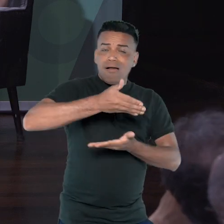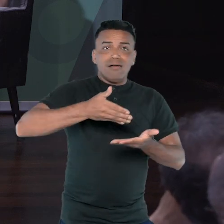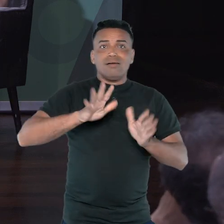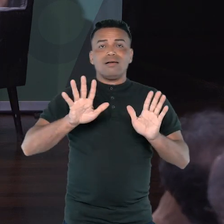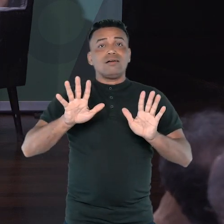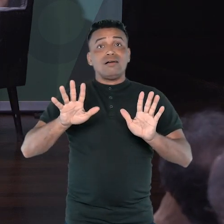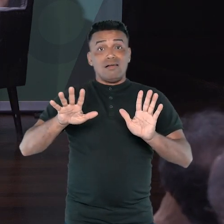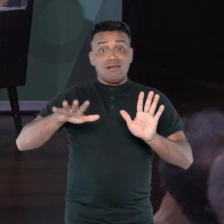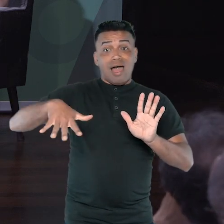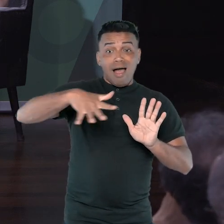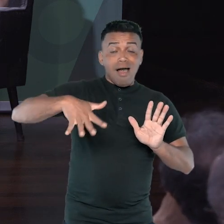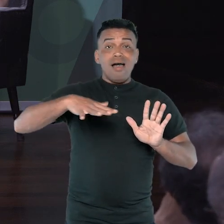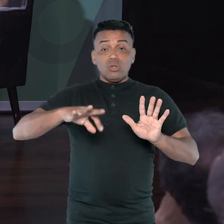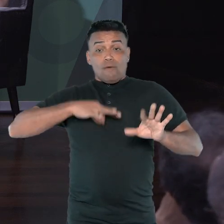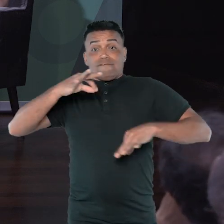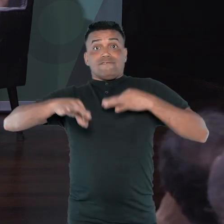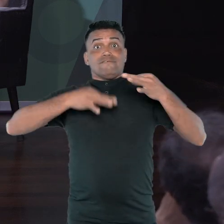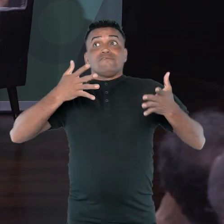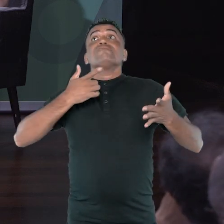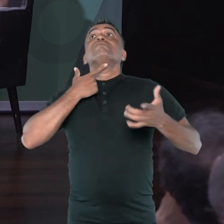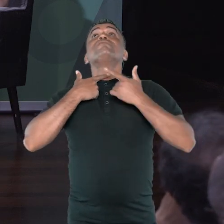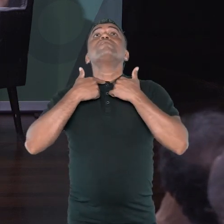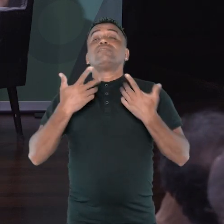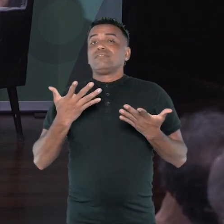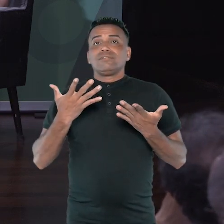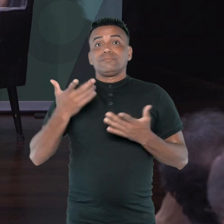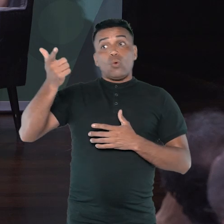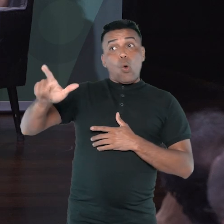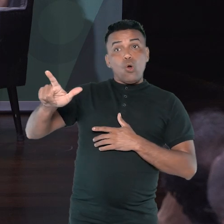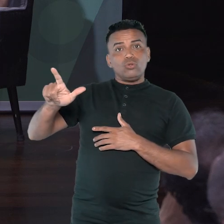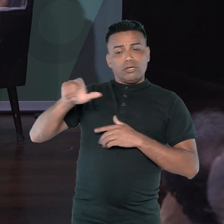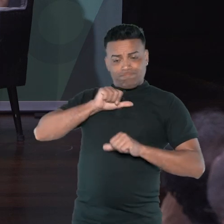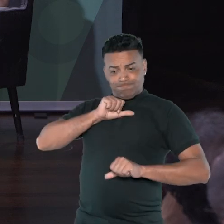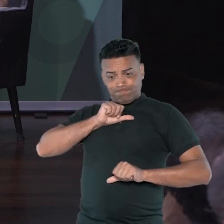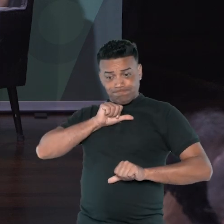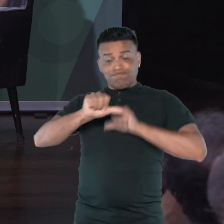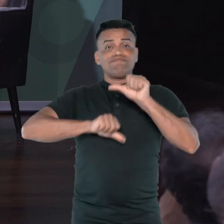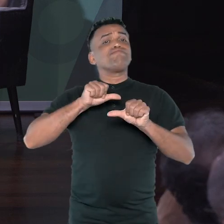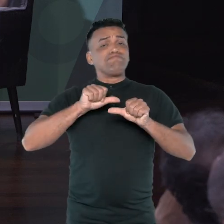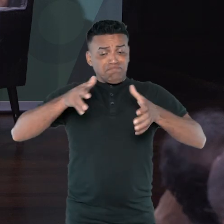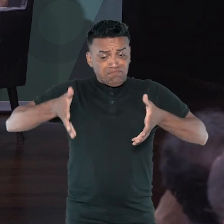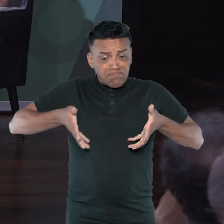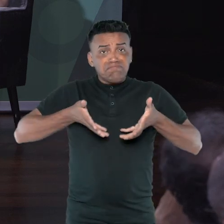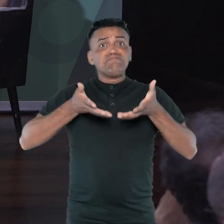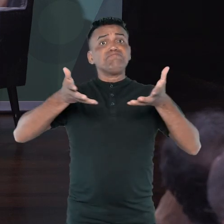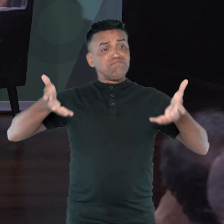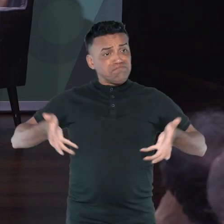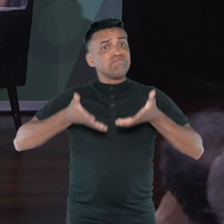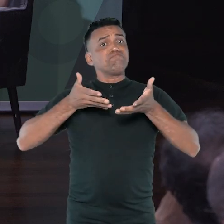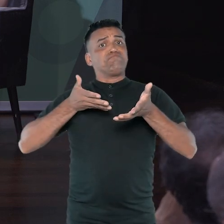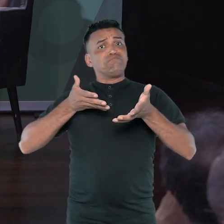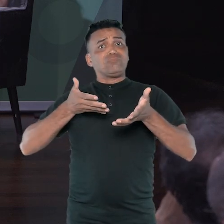ordem do prazer, né? O outro, ele nos desloca, ele nos mobiliza, ele